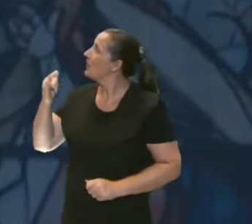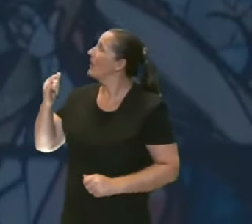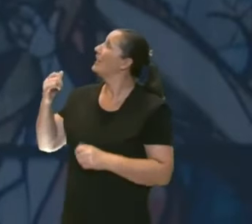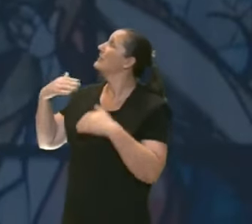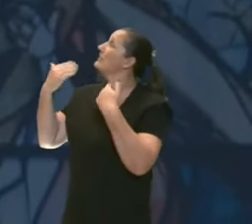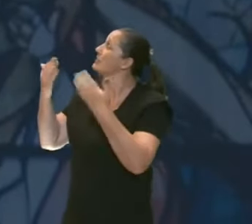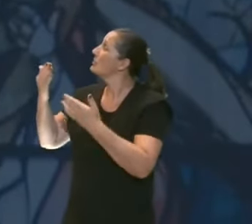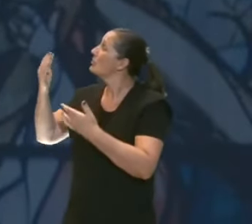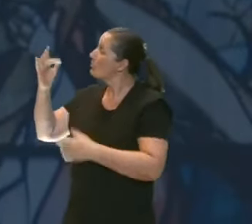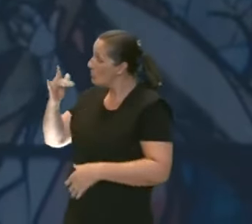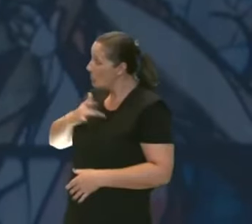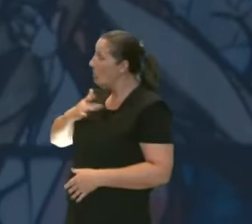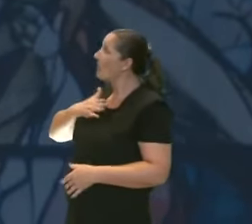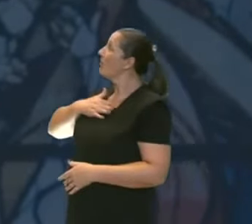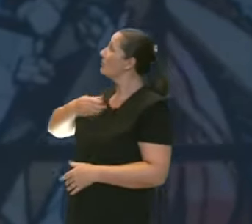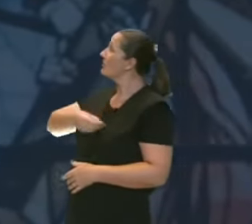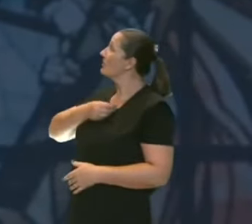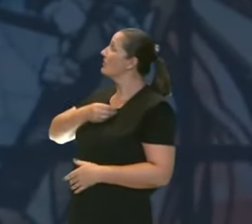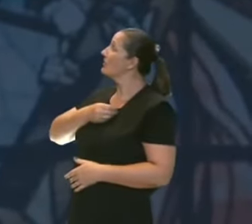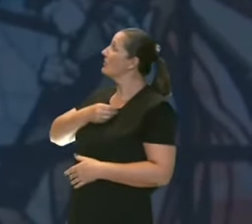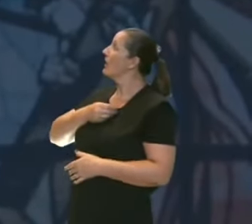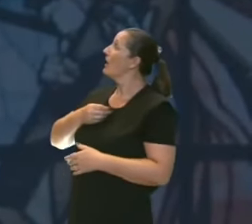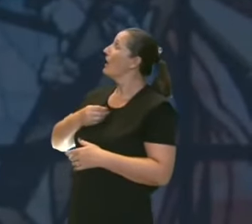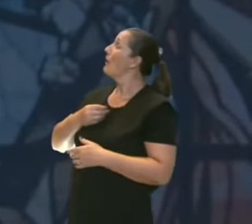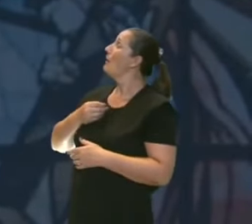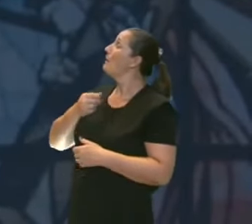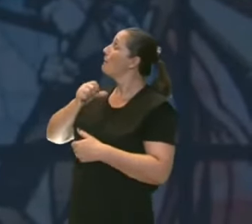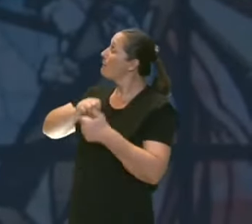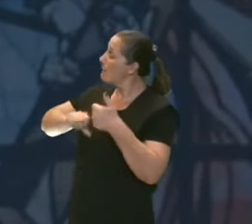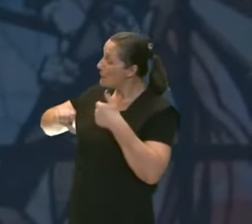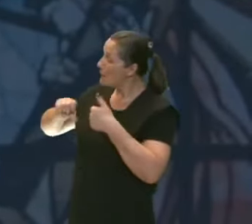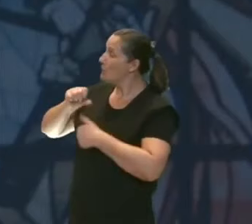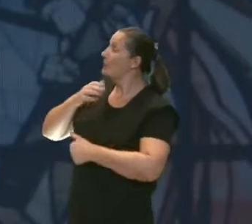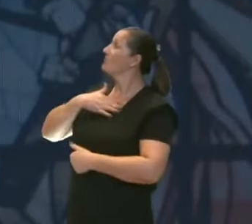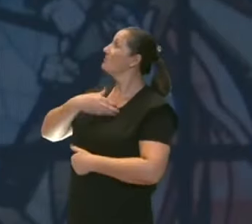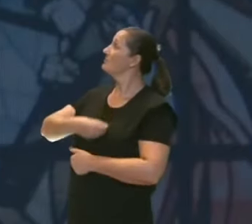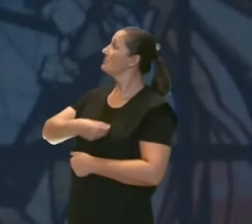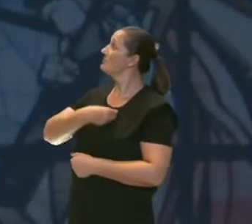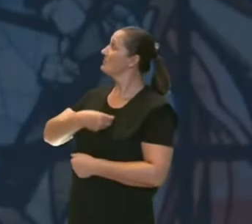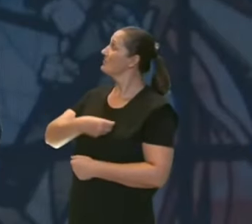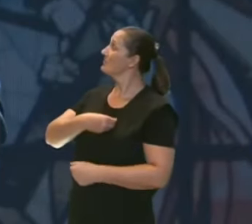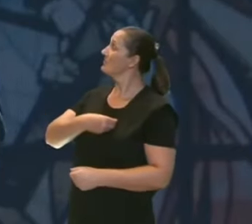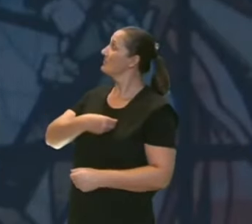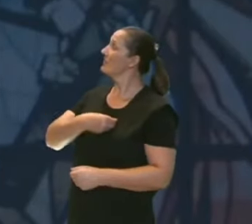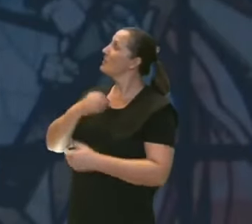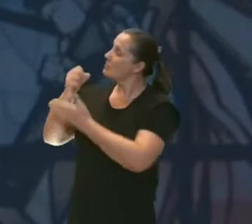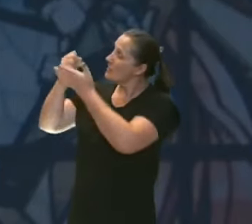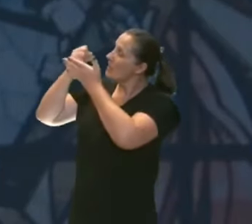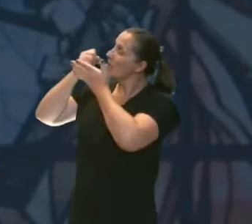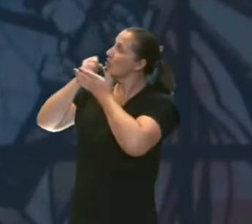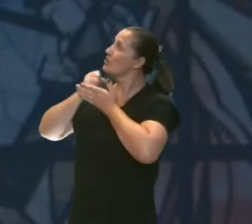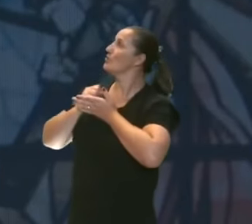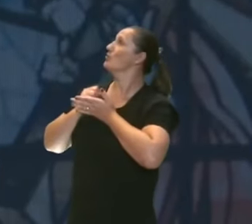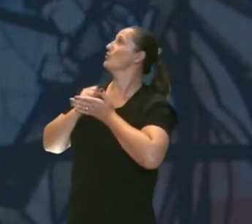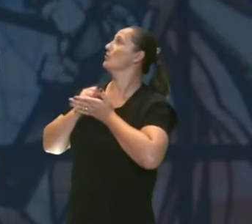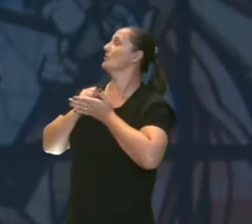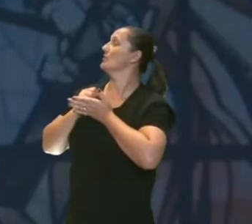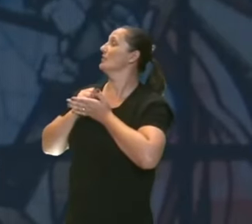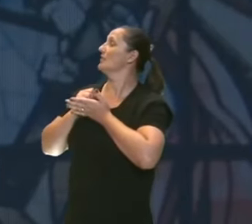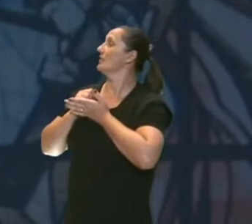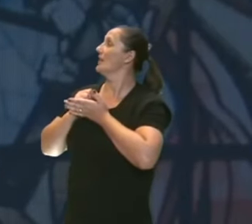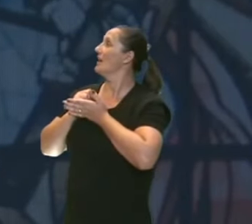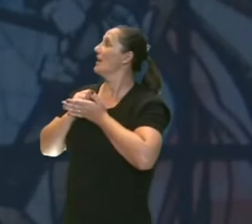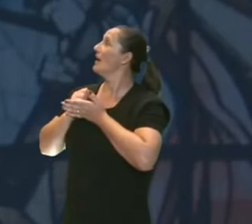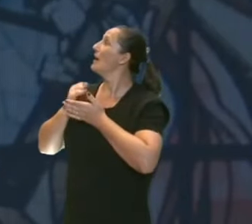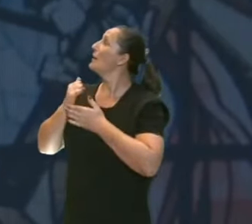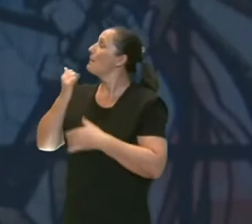a minha vida, muda a minha perspectiva, a minha visão, e me ajuda a ser aquele que libera, ou